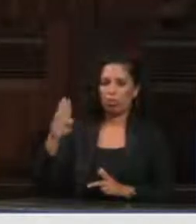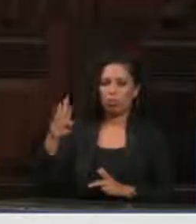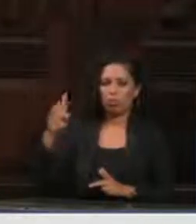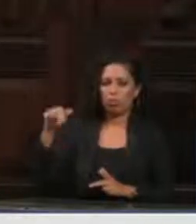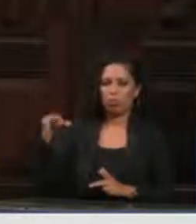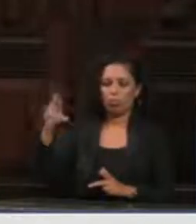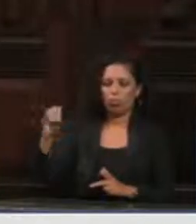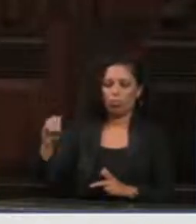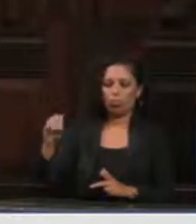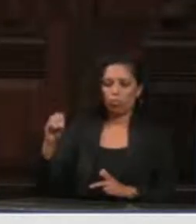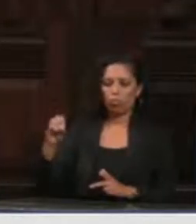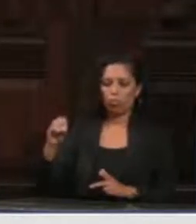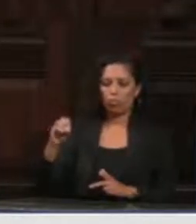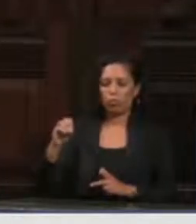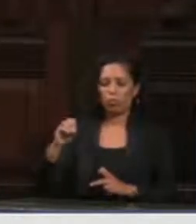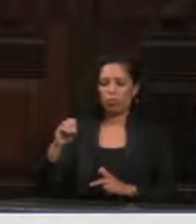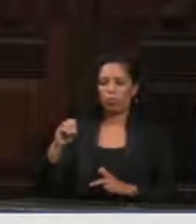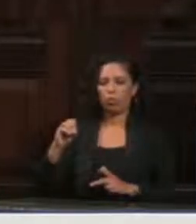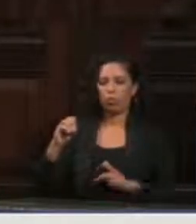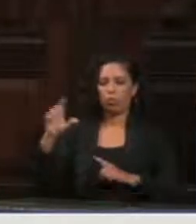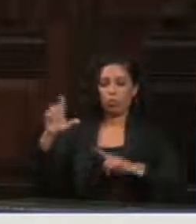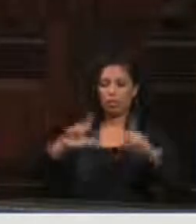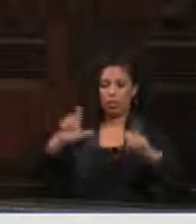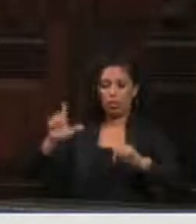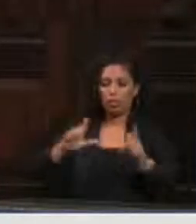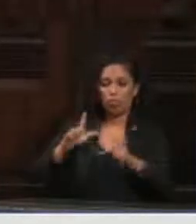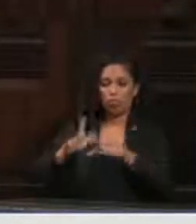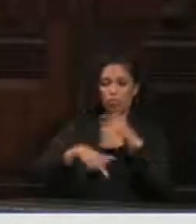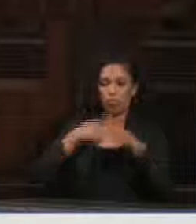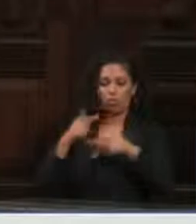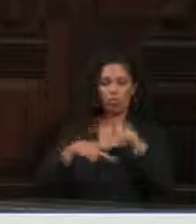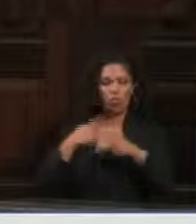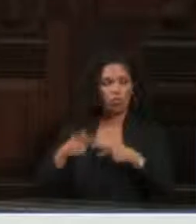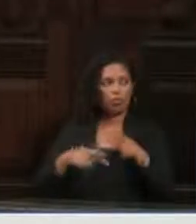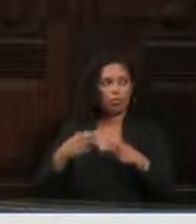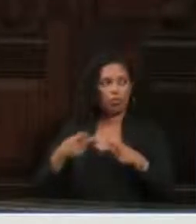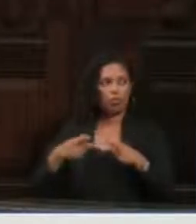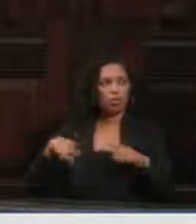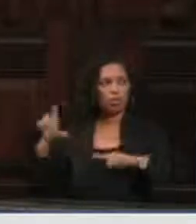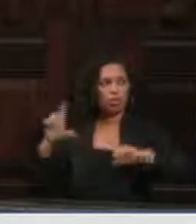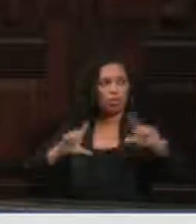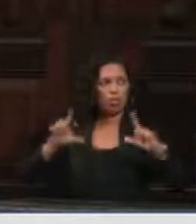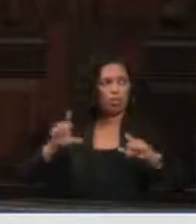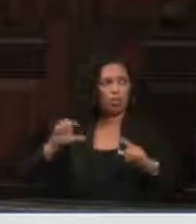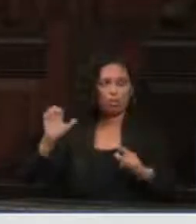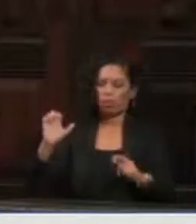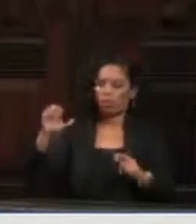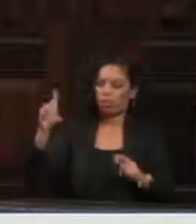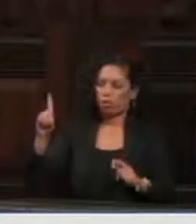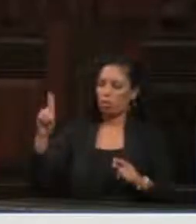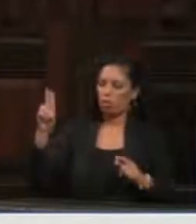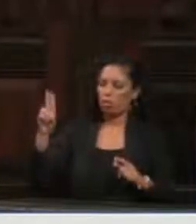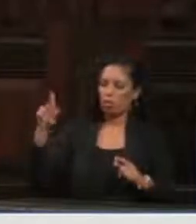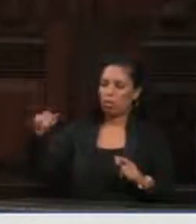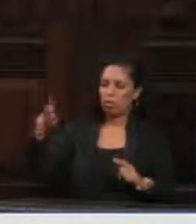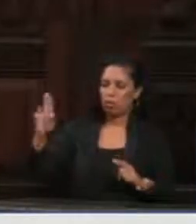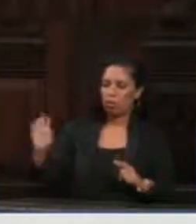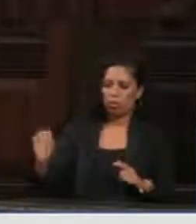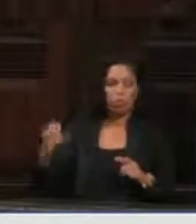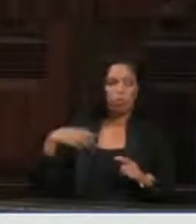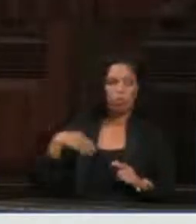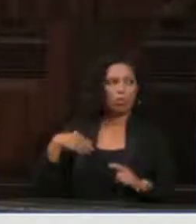do programa Diálogo Comunitário, veiculado na TV Eduque,